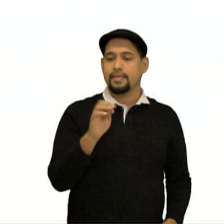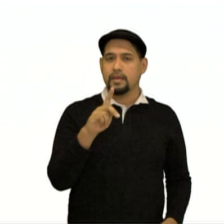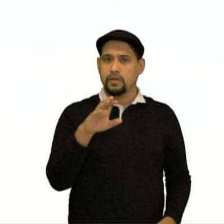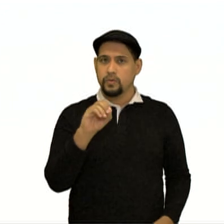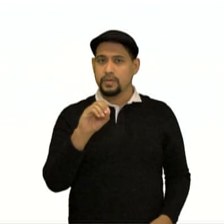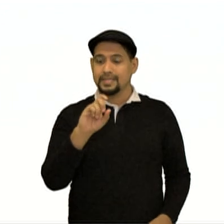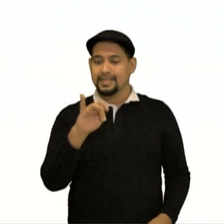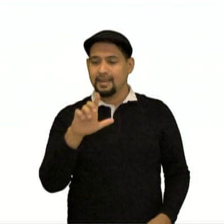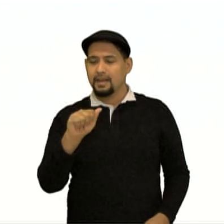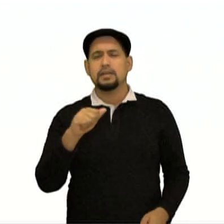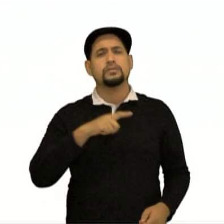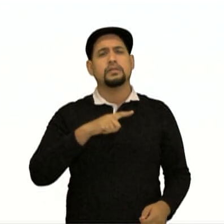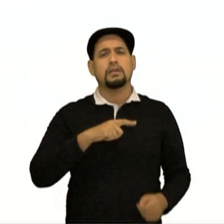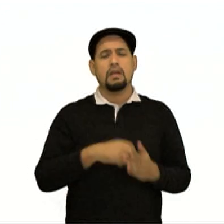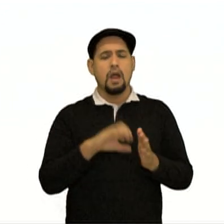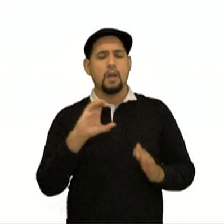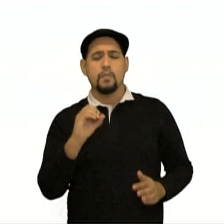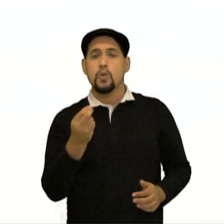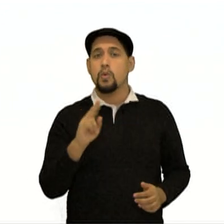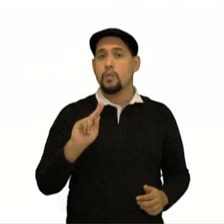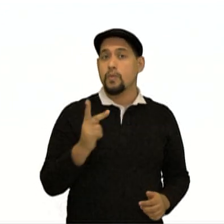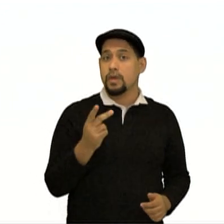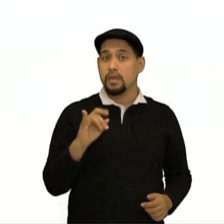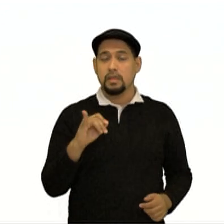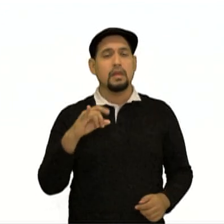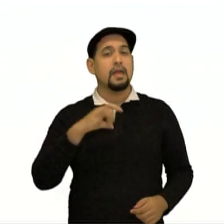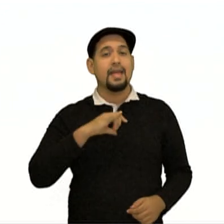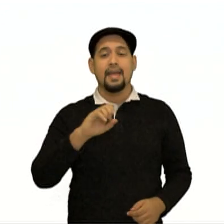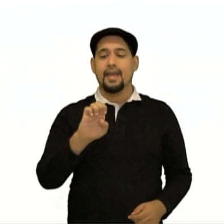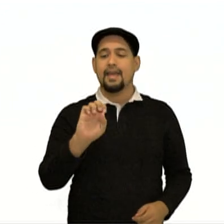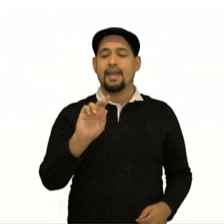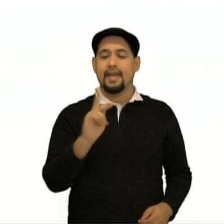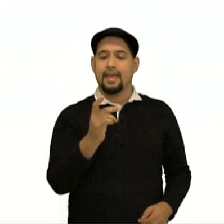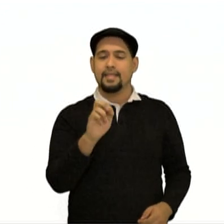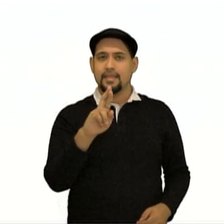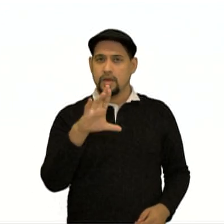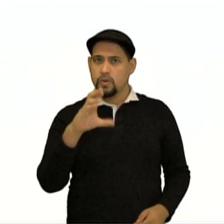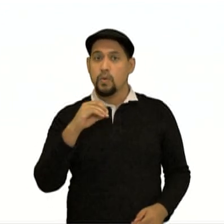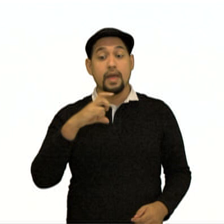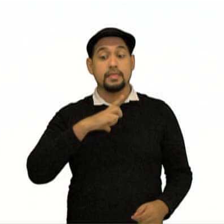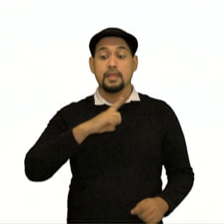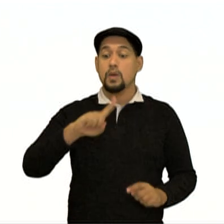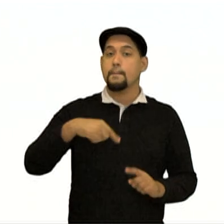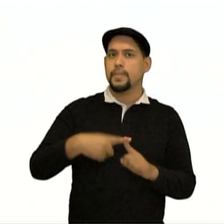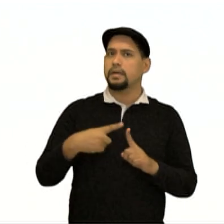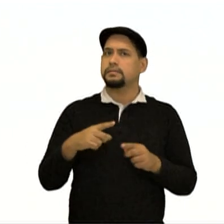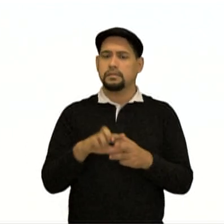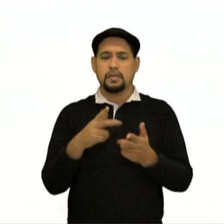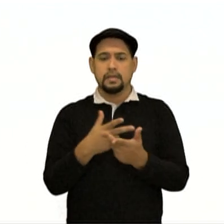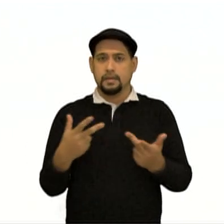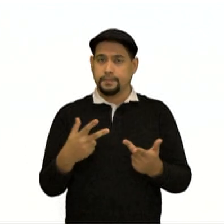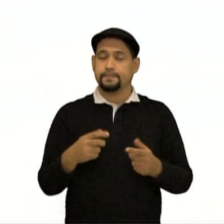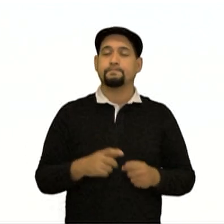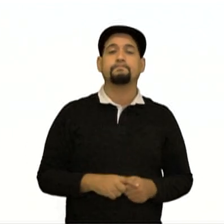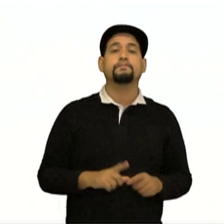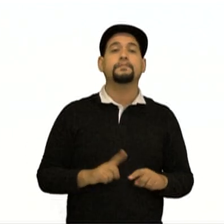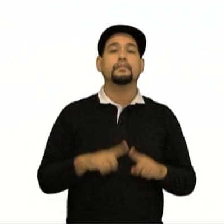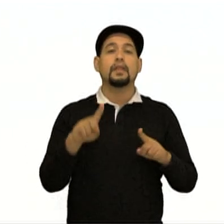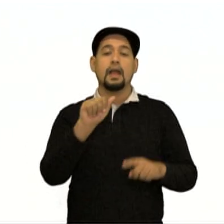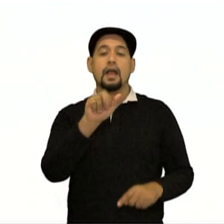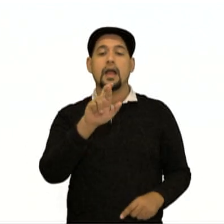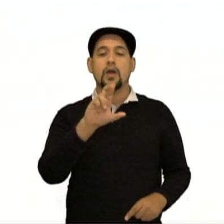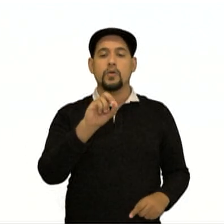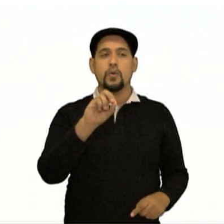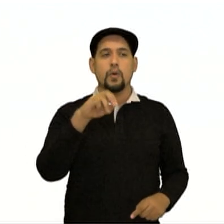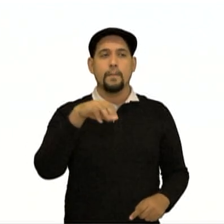Homo, quando só tem carbonos e hidrogênios, hétero, quando tem um heteroátomo ali, saturada ou insaturada. E as aromáticas,